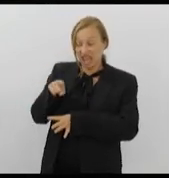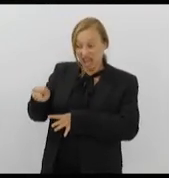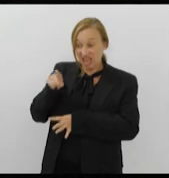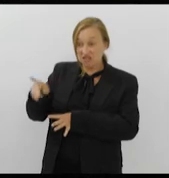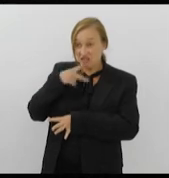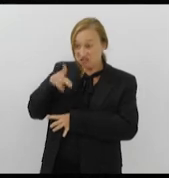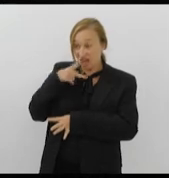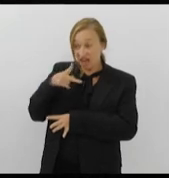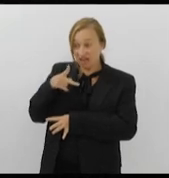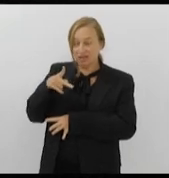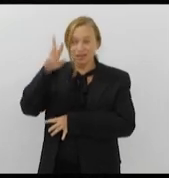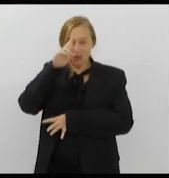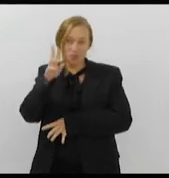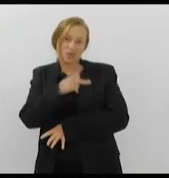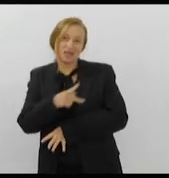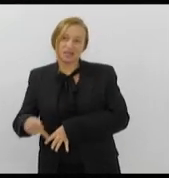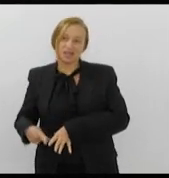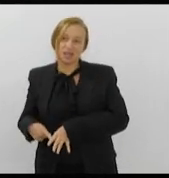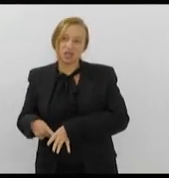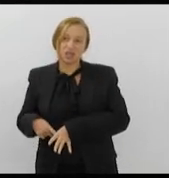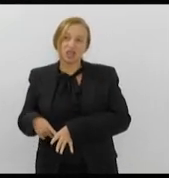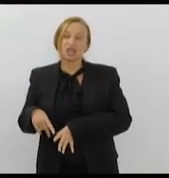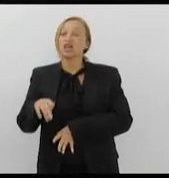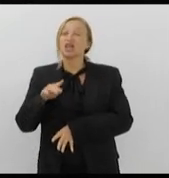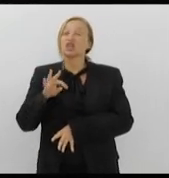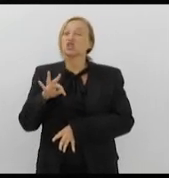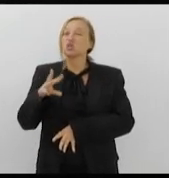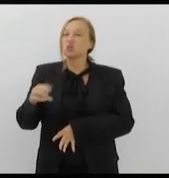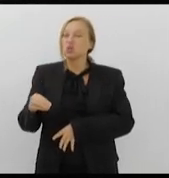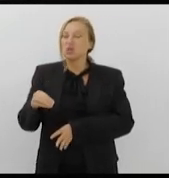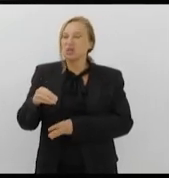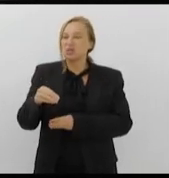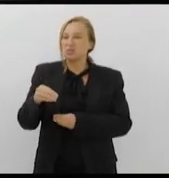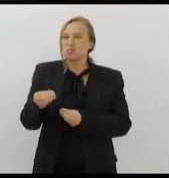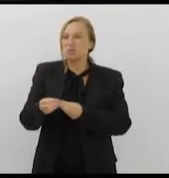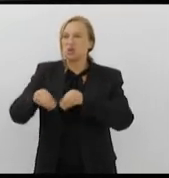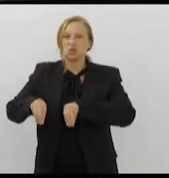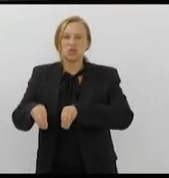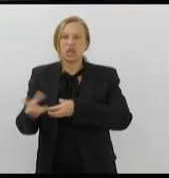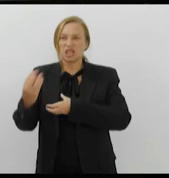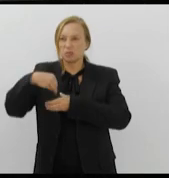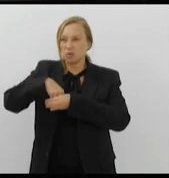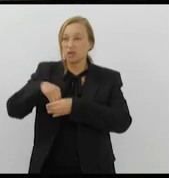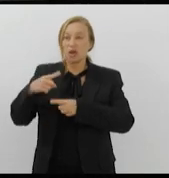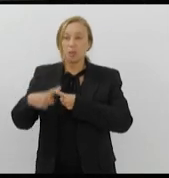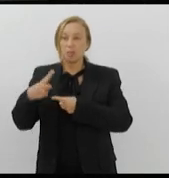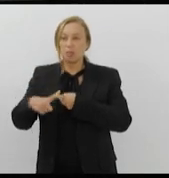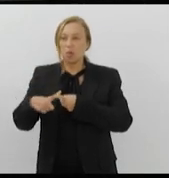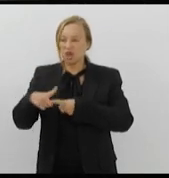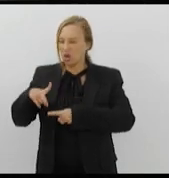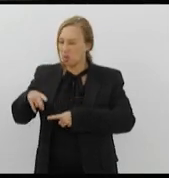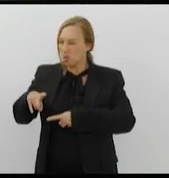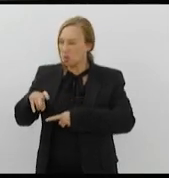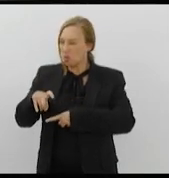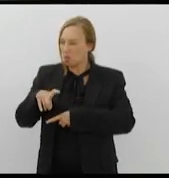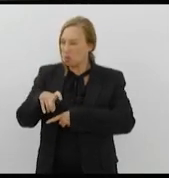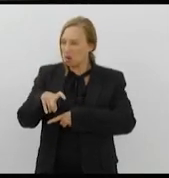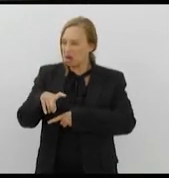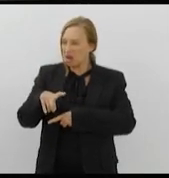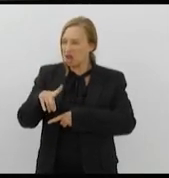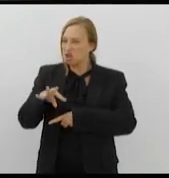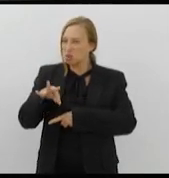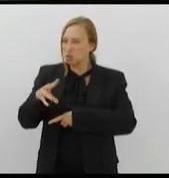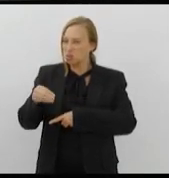falar, nobre presidente, ela já foi toda carcomida por dentro. Porque uma frase ela não se faz pelo som que sai da sua